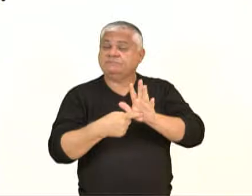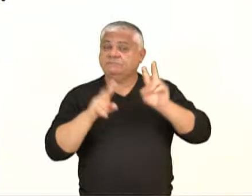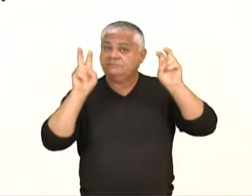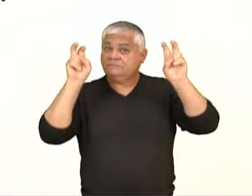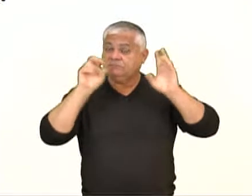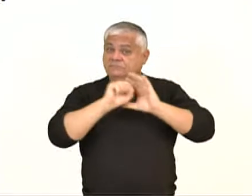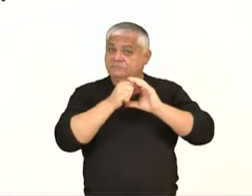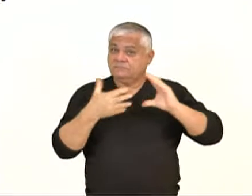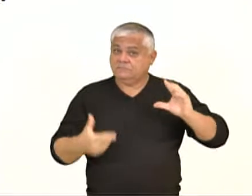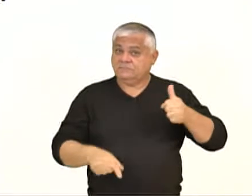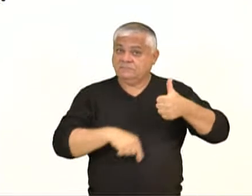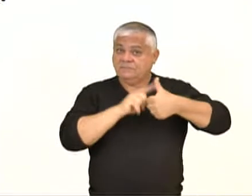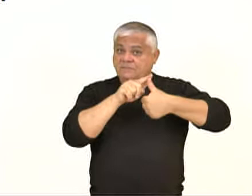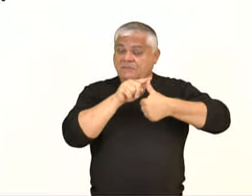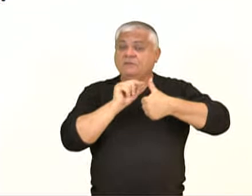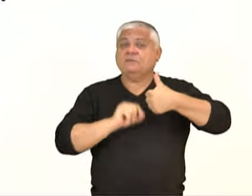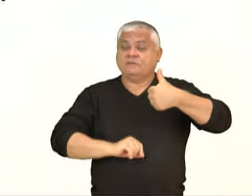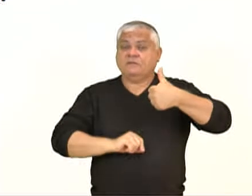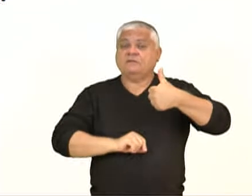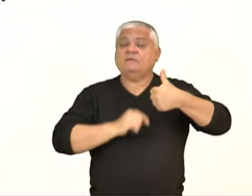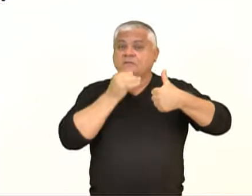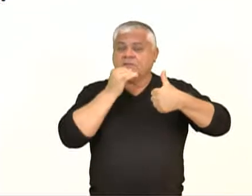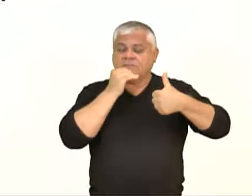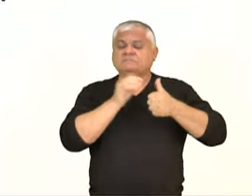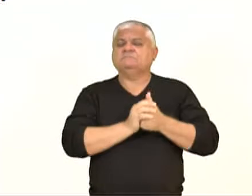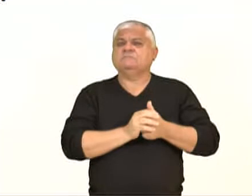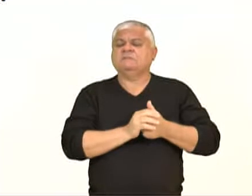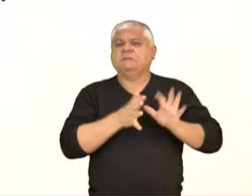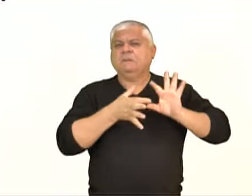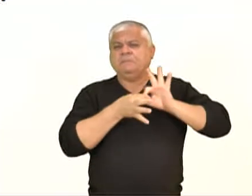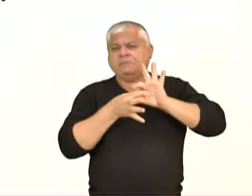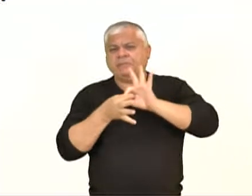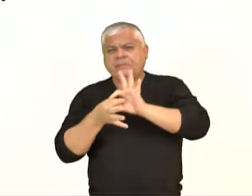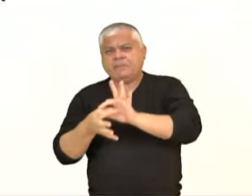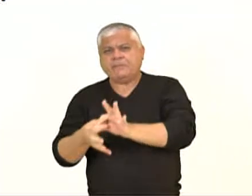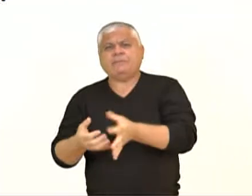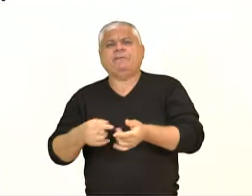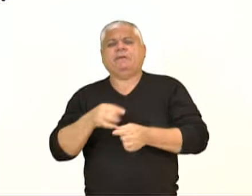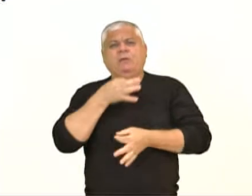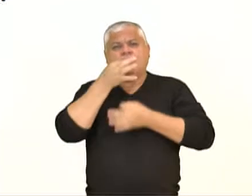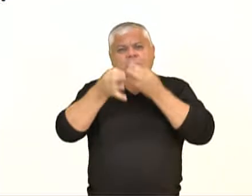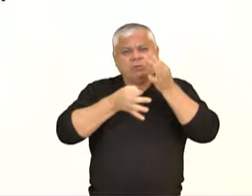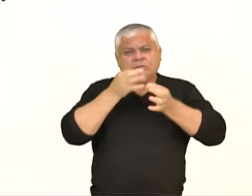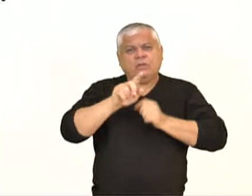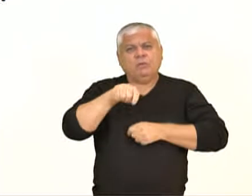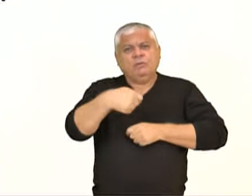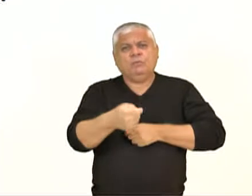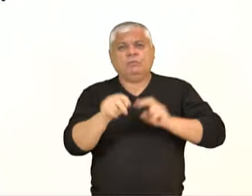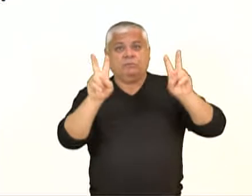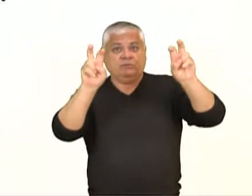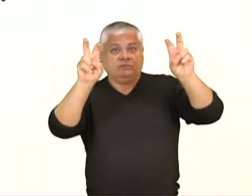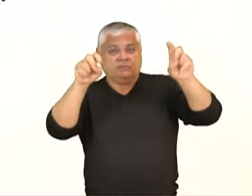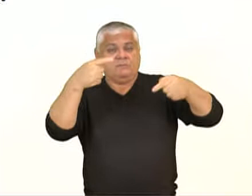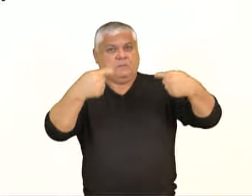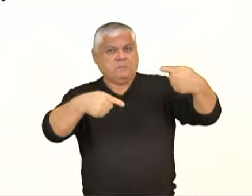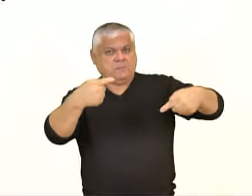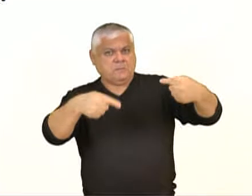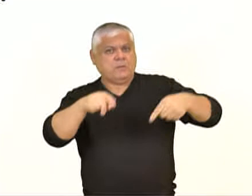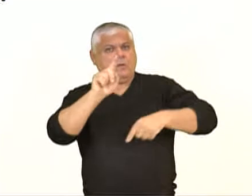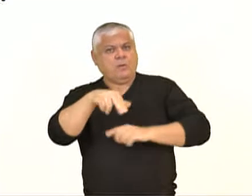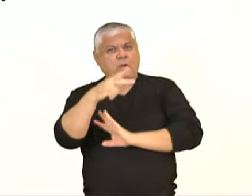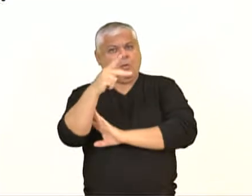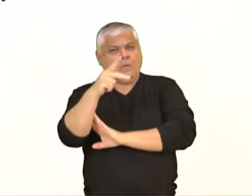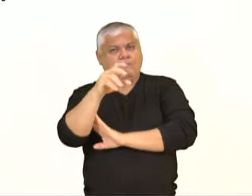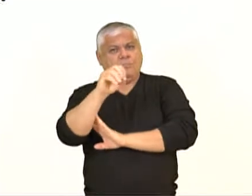características. Primeiro, o texto argumentativo que difunde opinião sobre um tema polêmico, né? Essa é a natureza